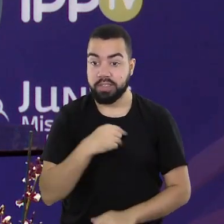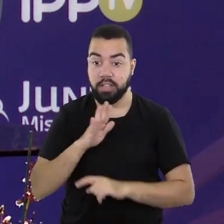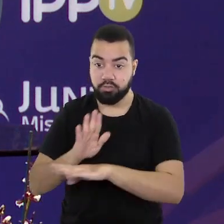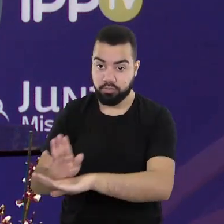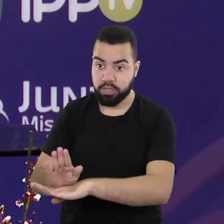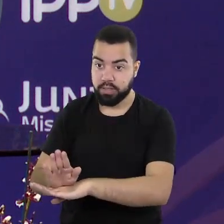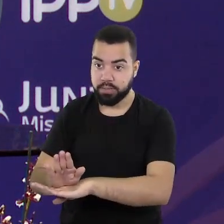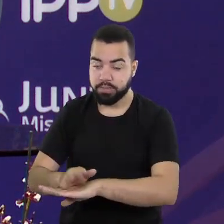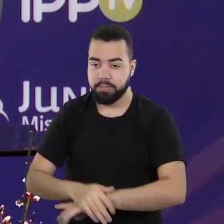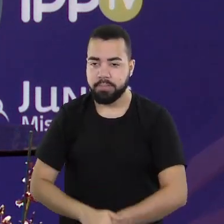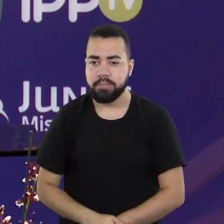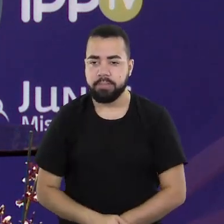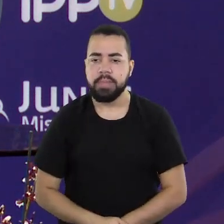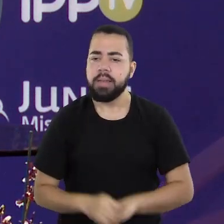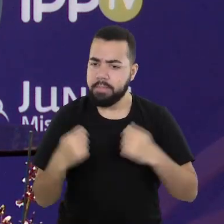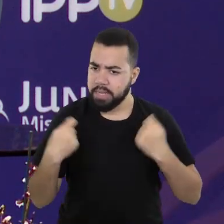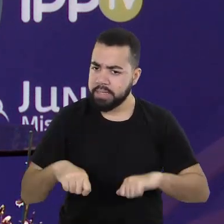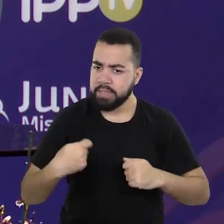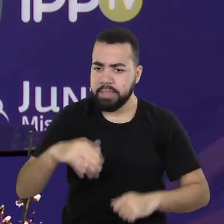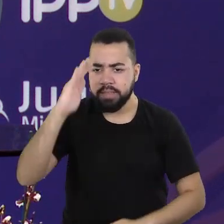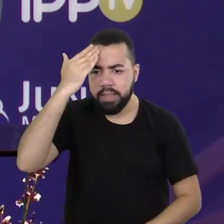tão importante você entender isso,